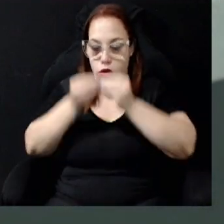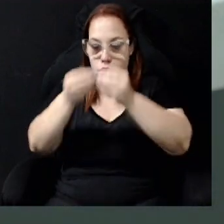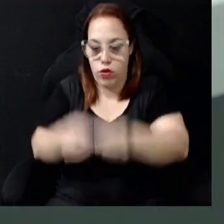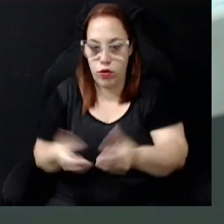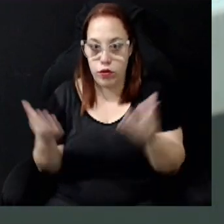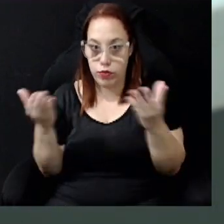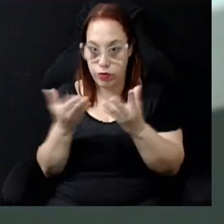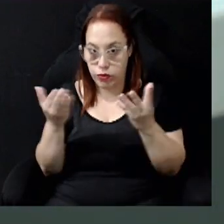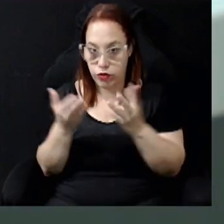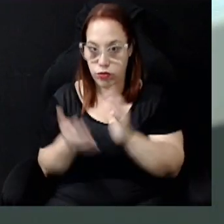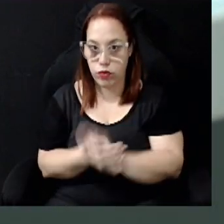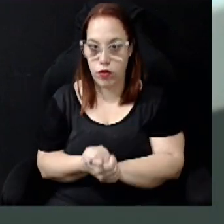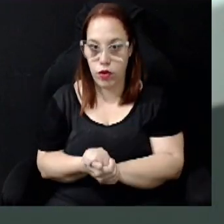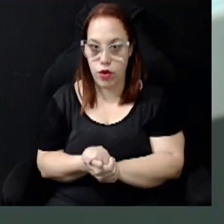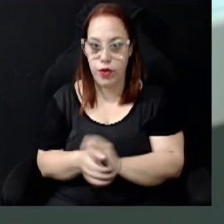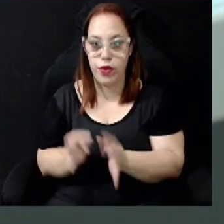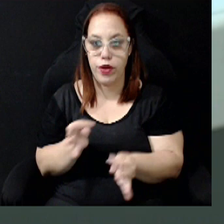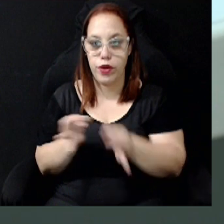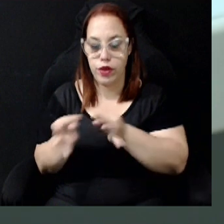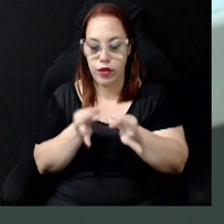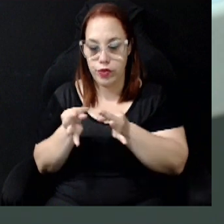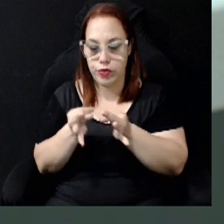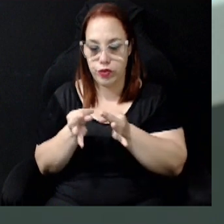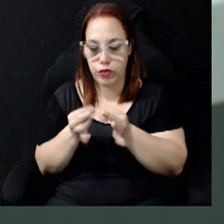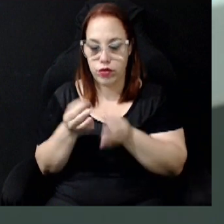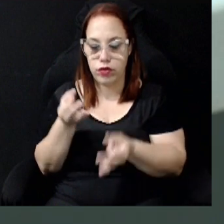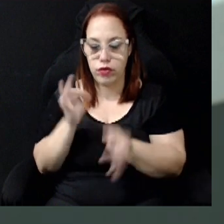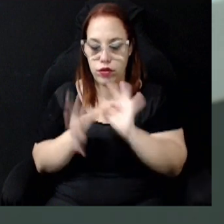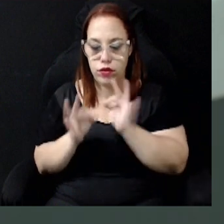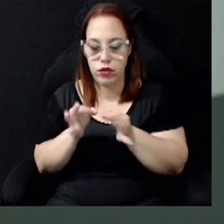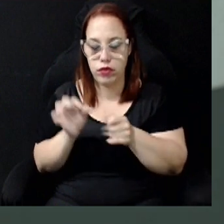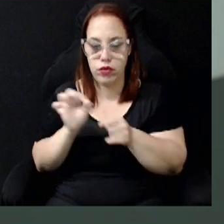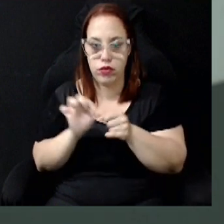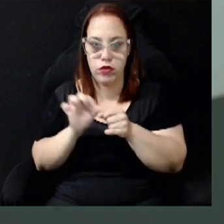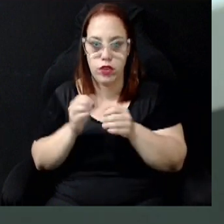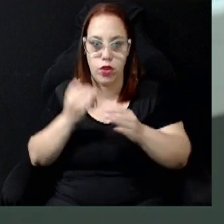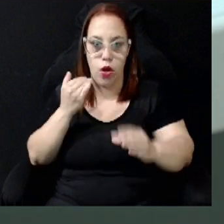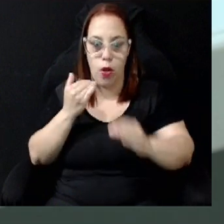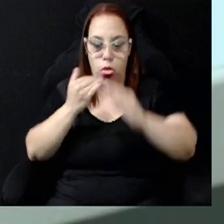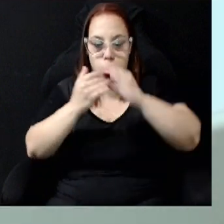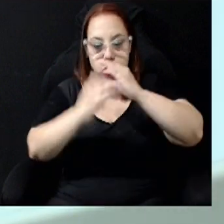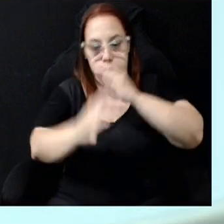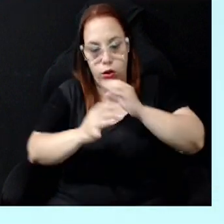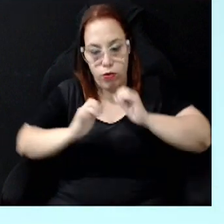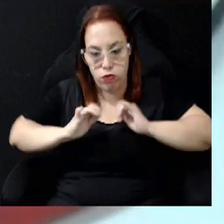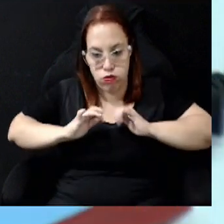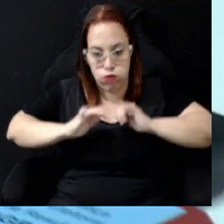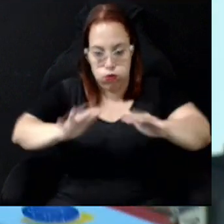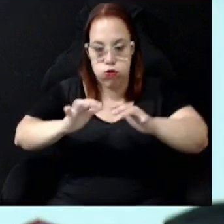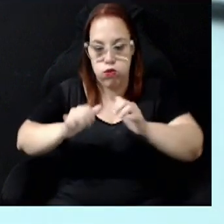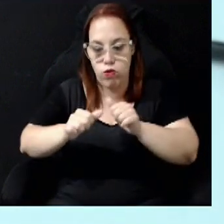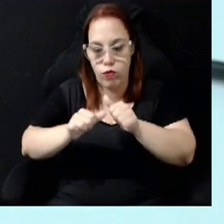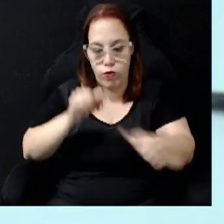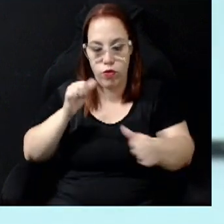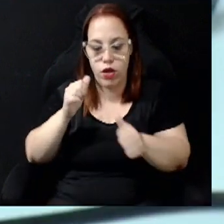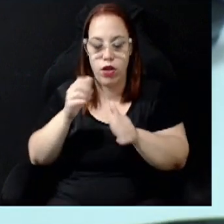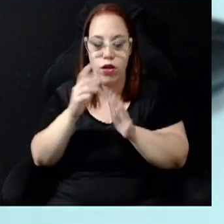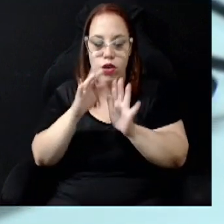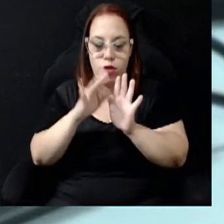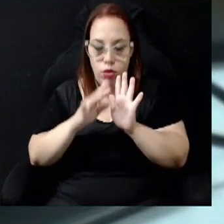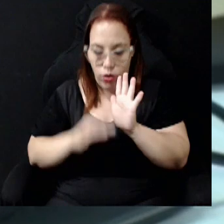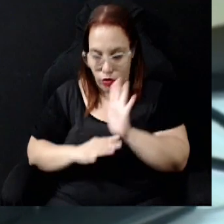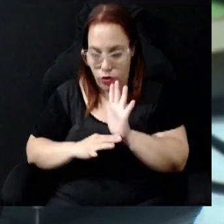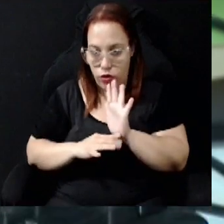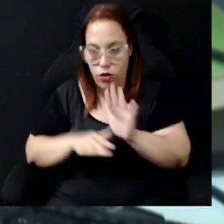o técnico da Justiça Eleitoral faz a transmissão desses primeiros dados, e essa